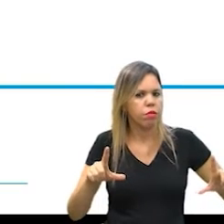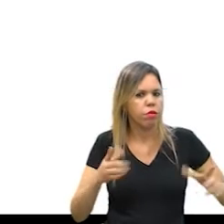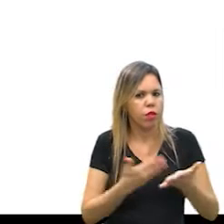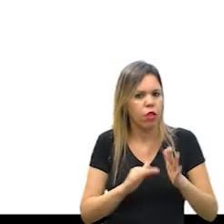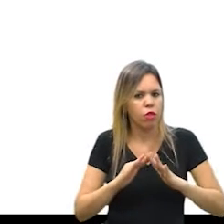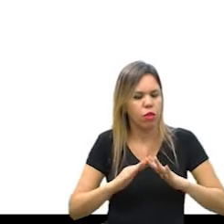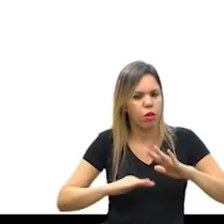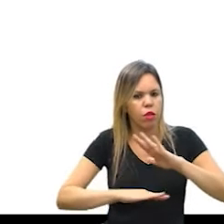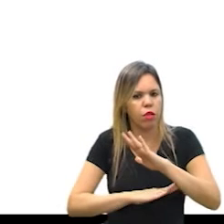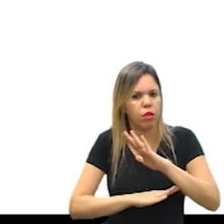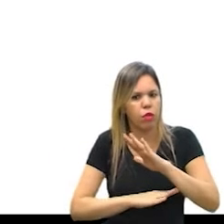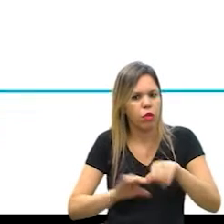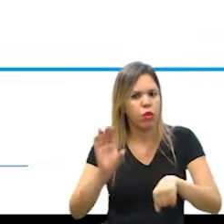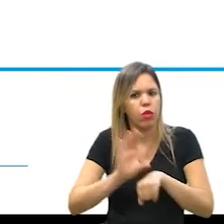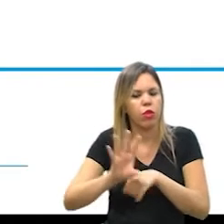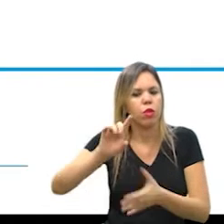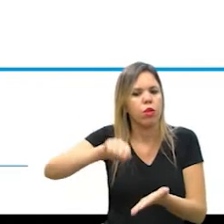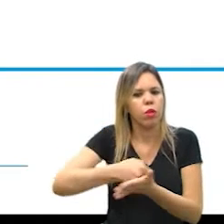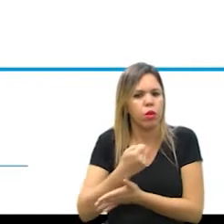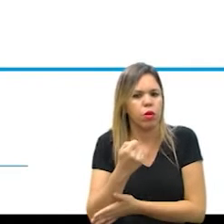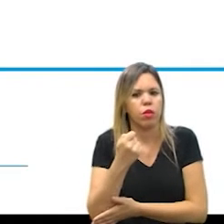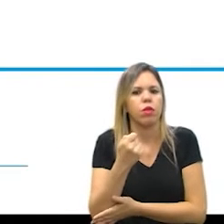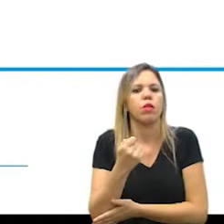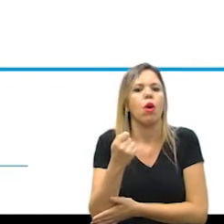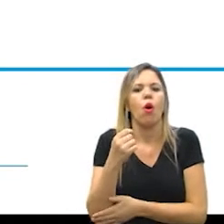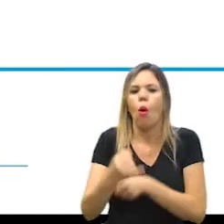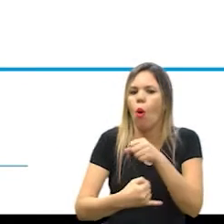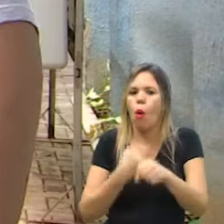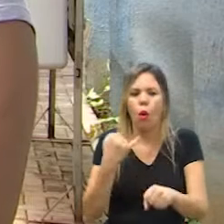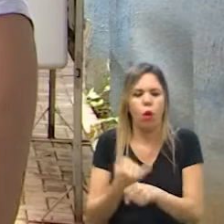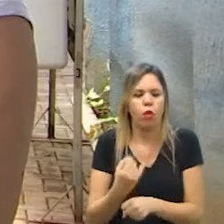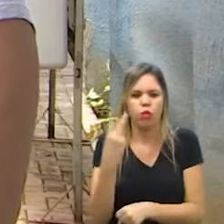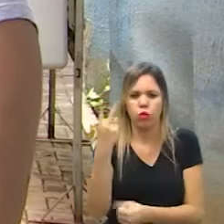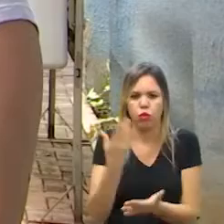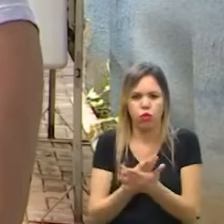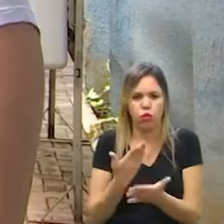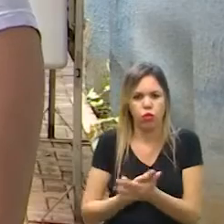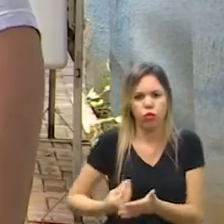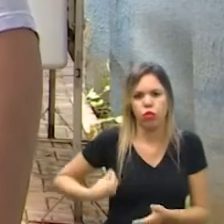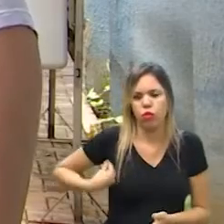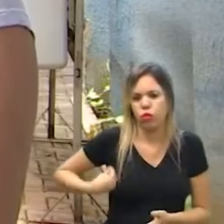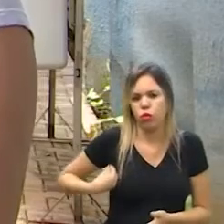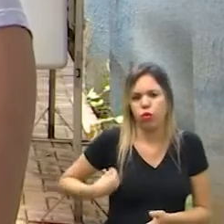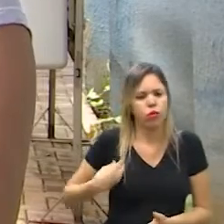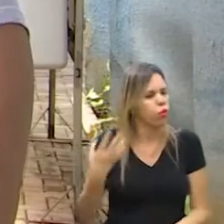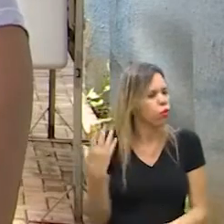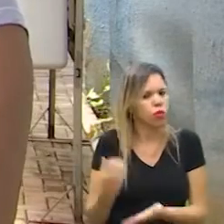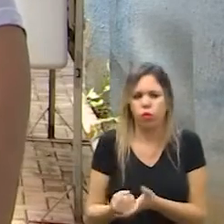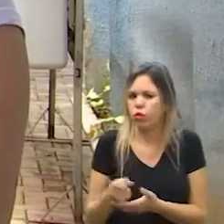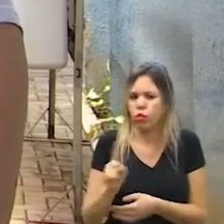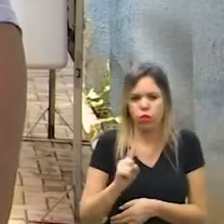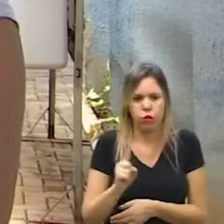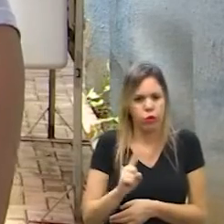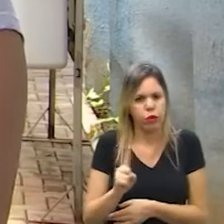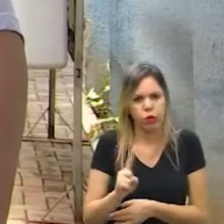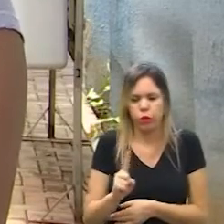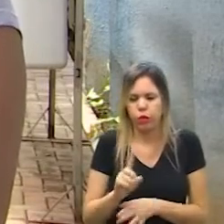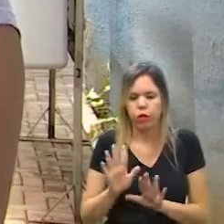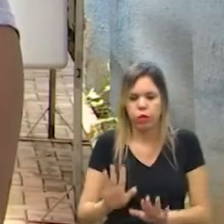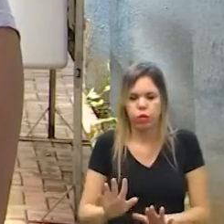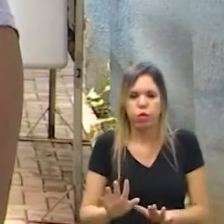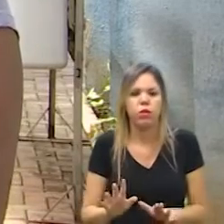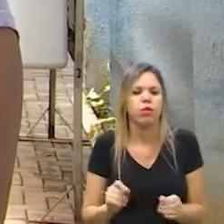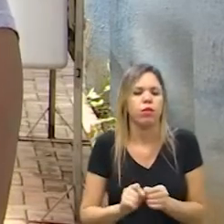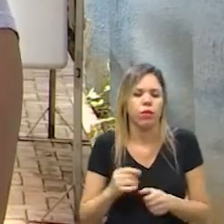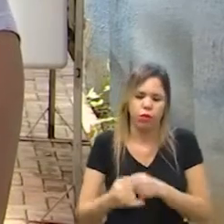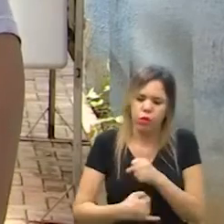clicar no banner da Elecamp e fazer a inscrição no curso. O curso é 100% online, ele vai ter duas aulas ao vivo, elas não vão